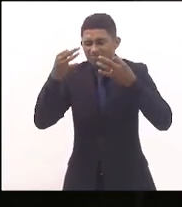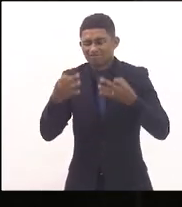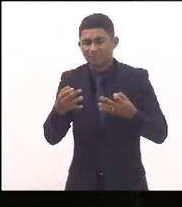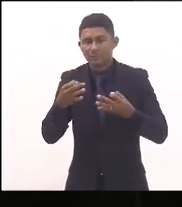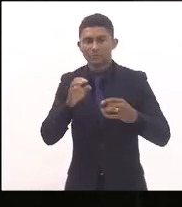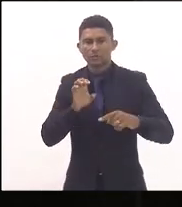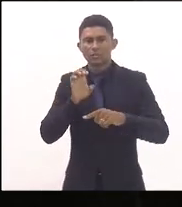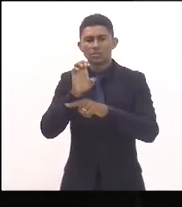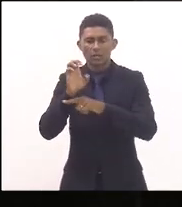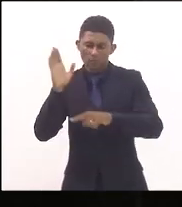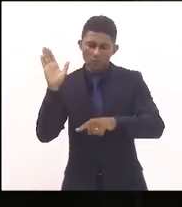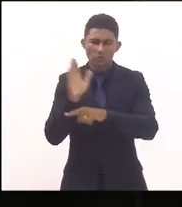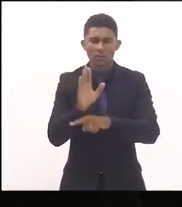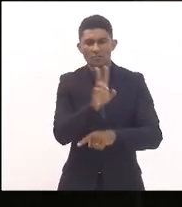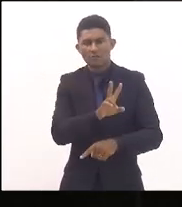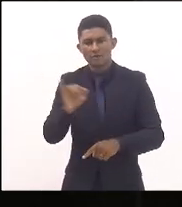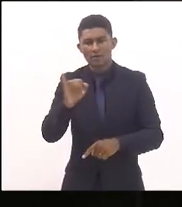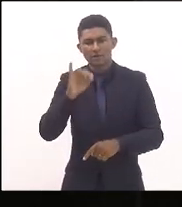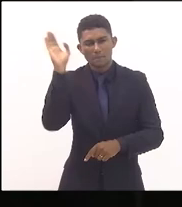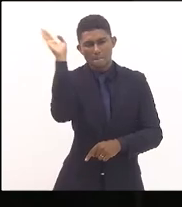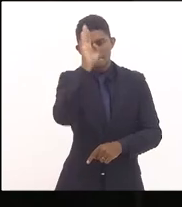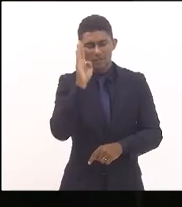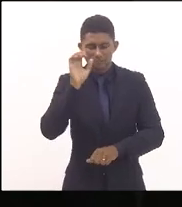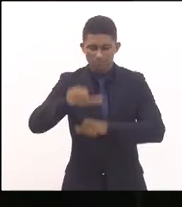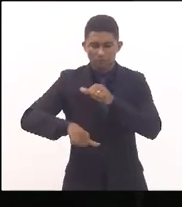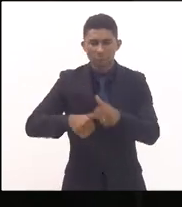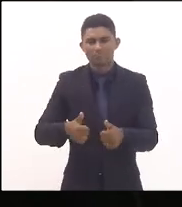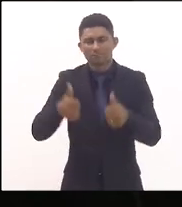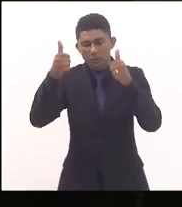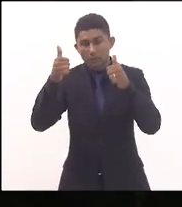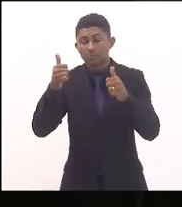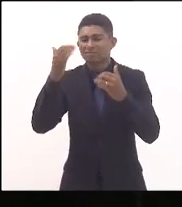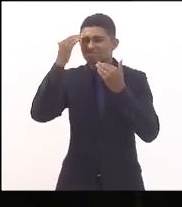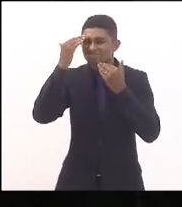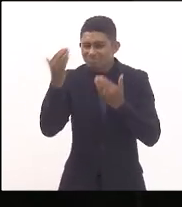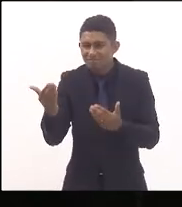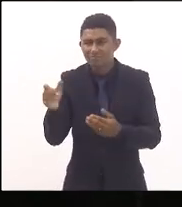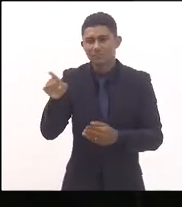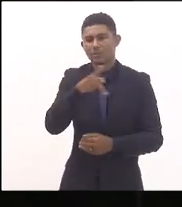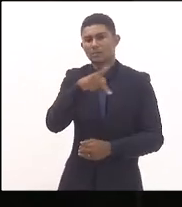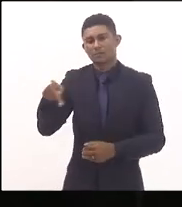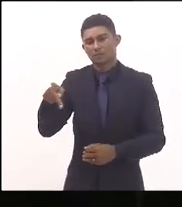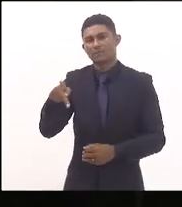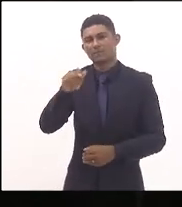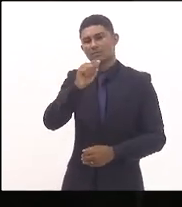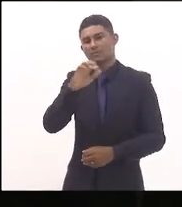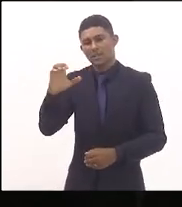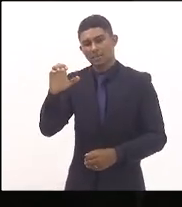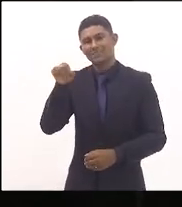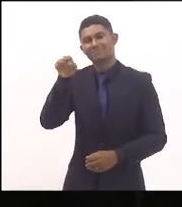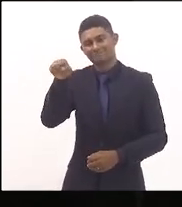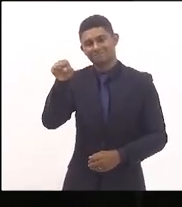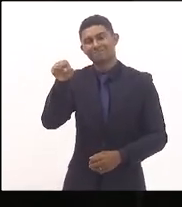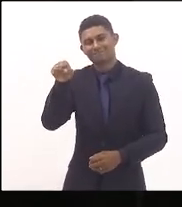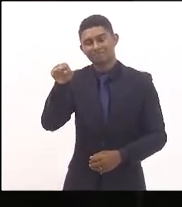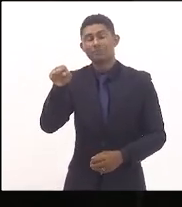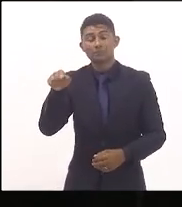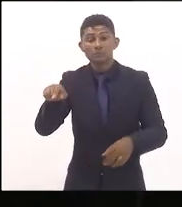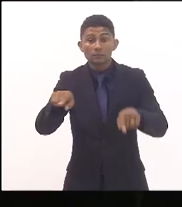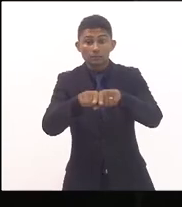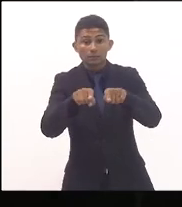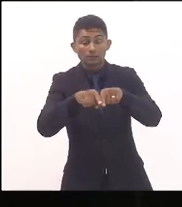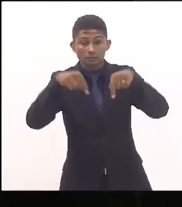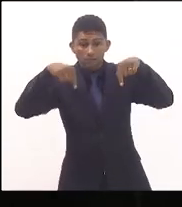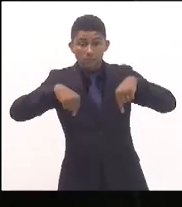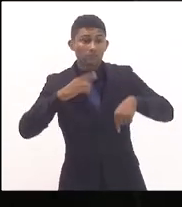Brasil diferente e é por isso que eu agradeço a ele por estar aqui também tem um carinho muito grande por